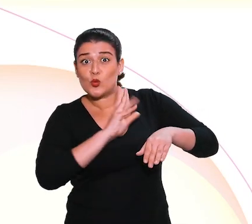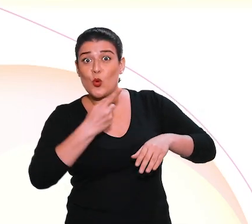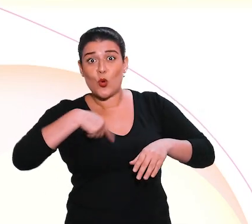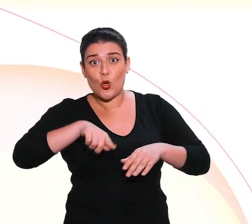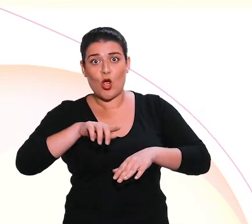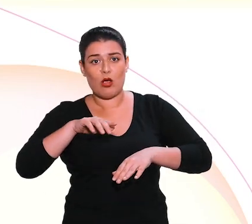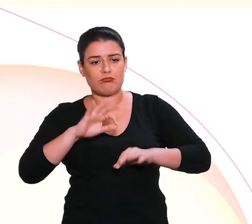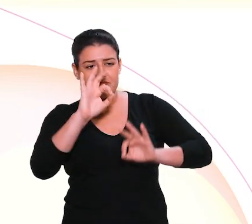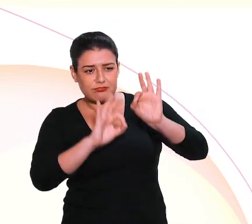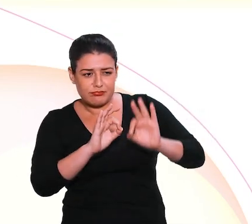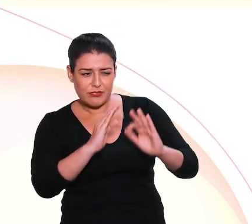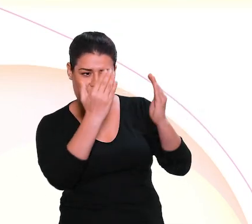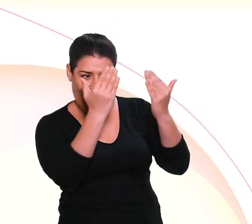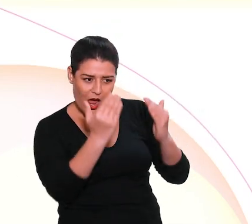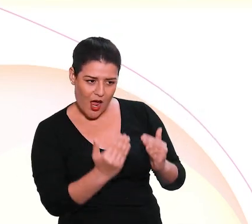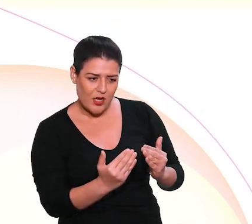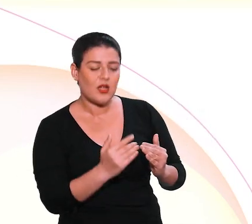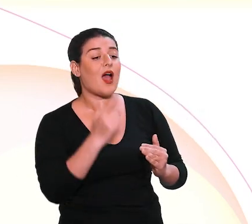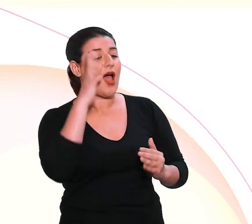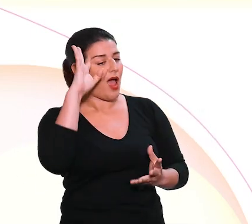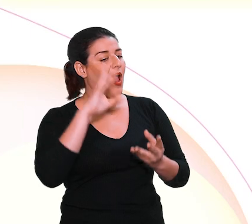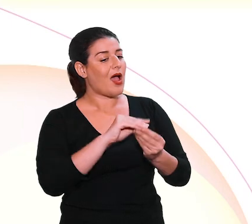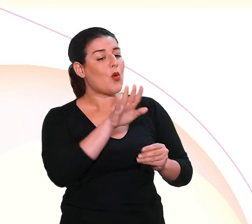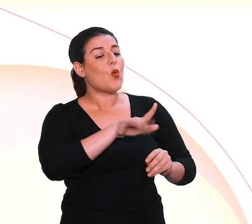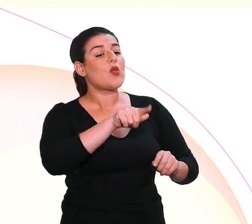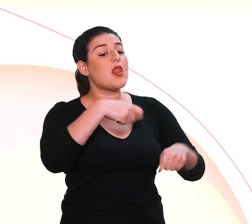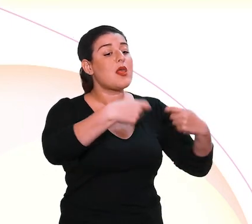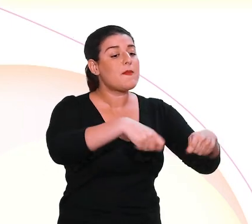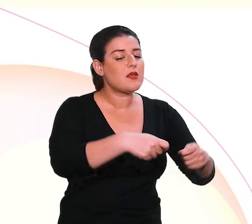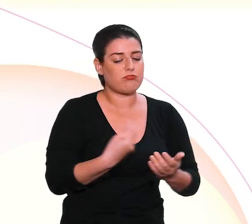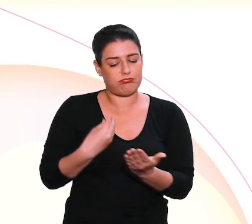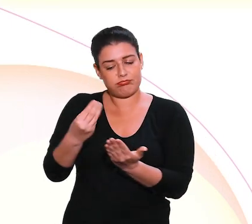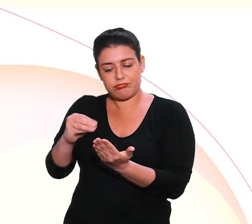nós. Nós devemos saber isso para prescrever. E aí que